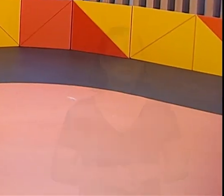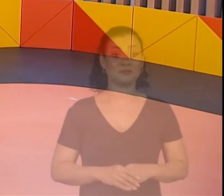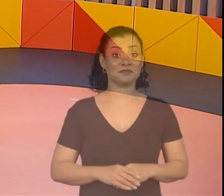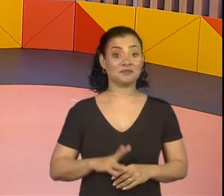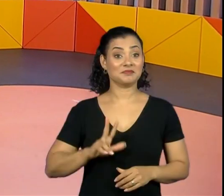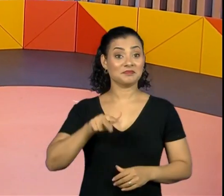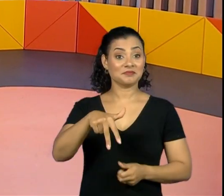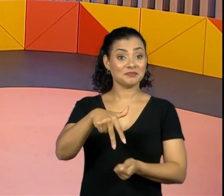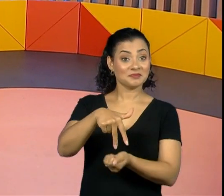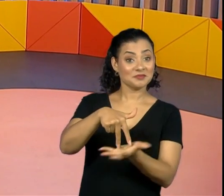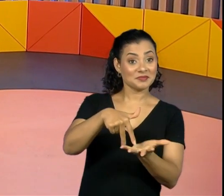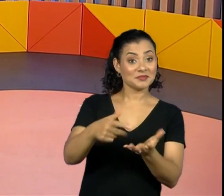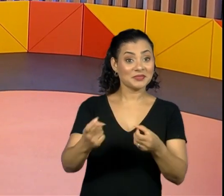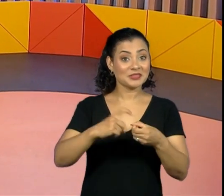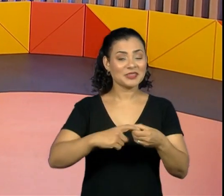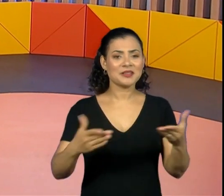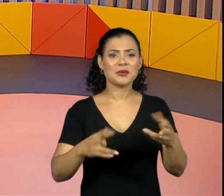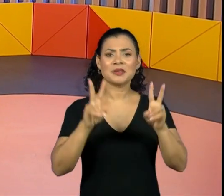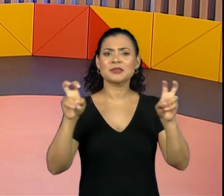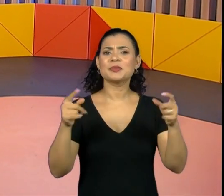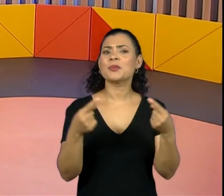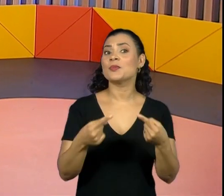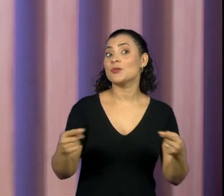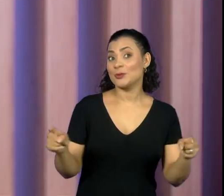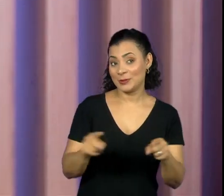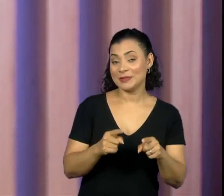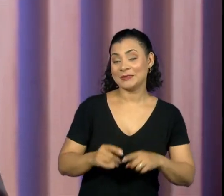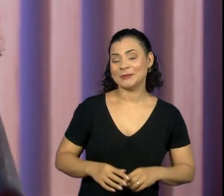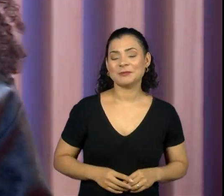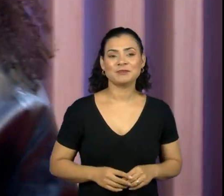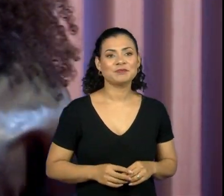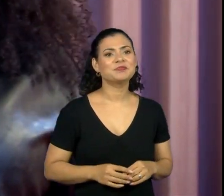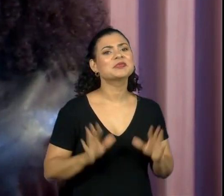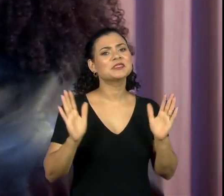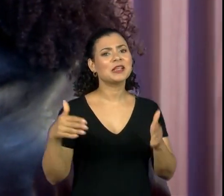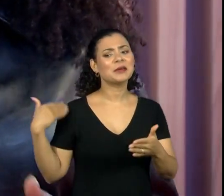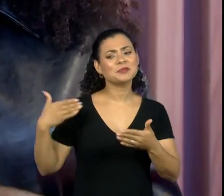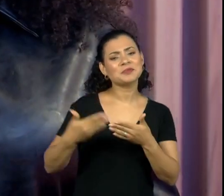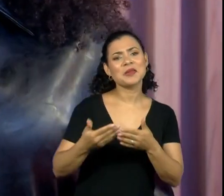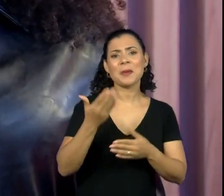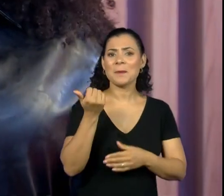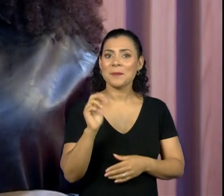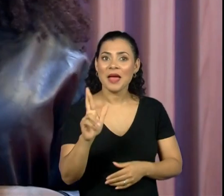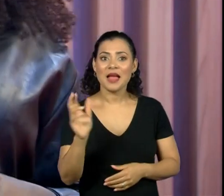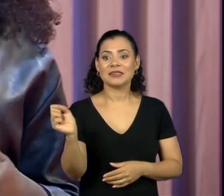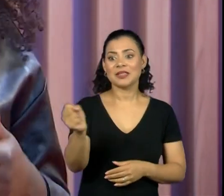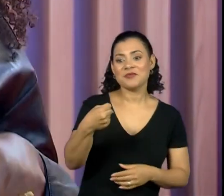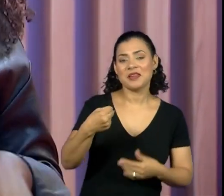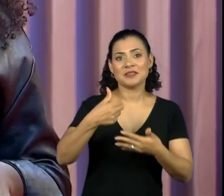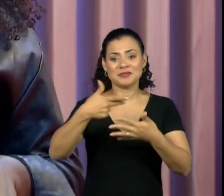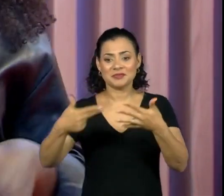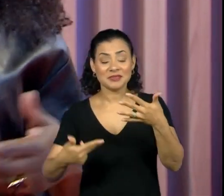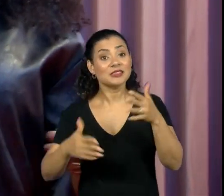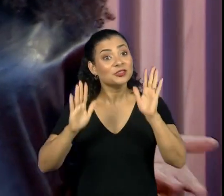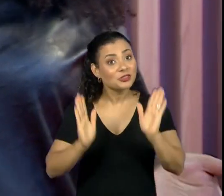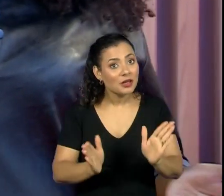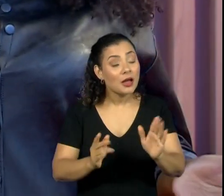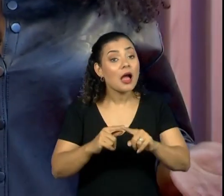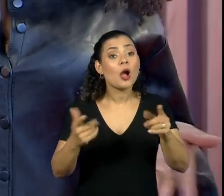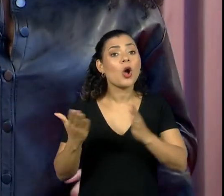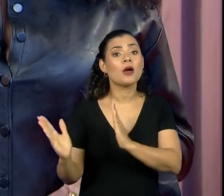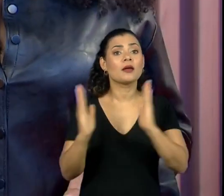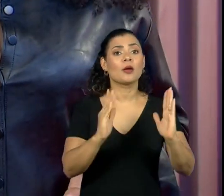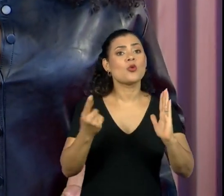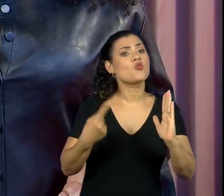Estação Livre de volta e agora falando de música. A gente falou tanto de bar e de cerveja que nesse último bloco a